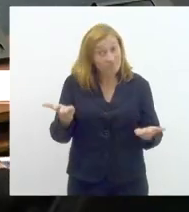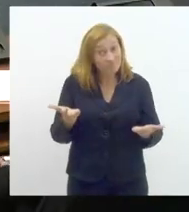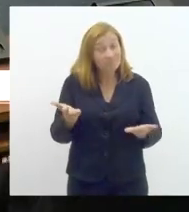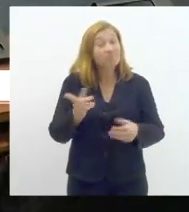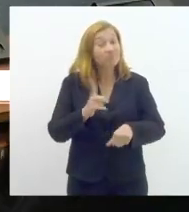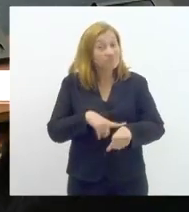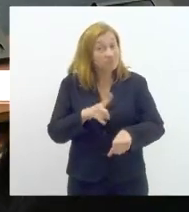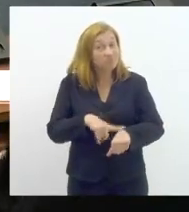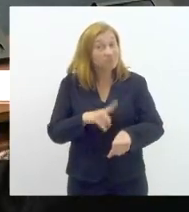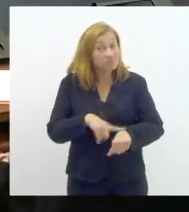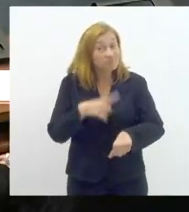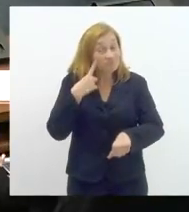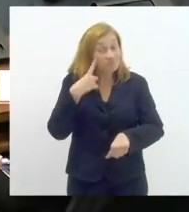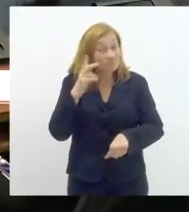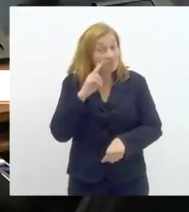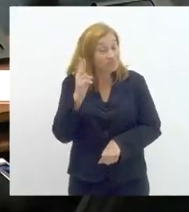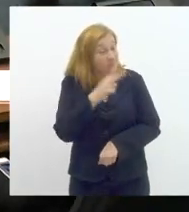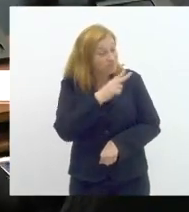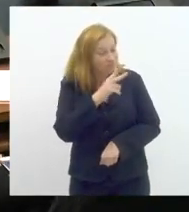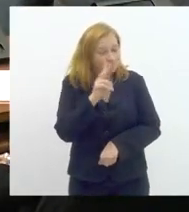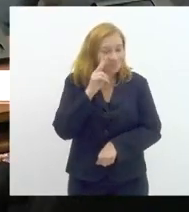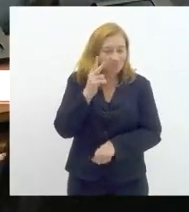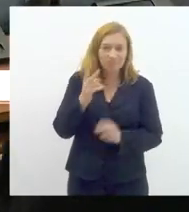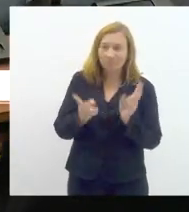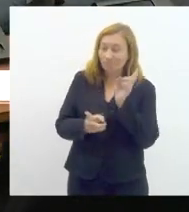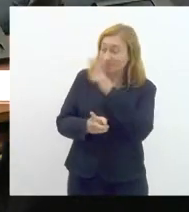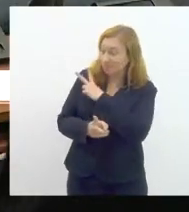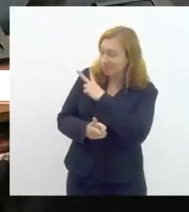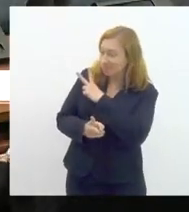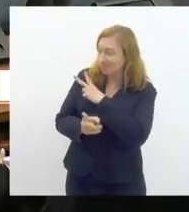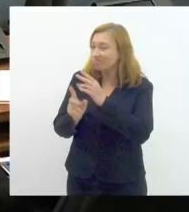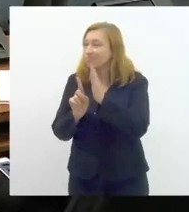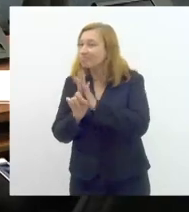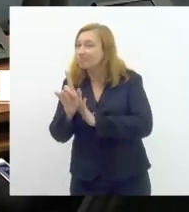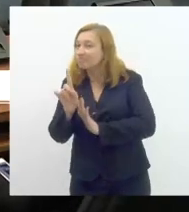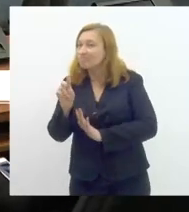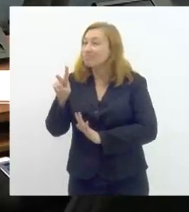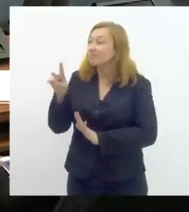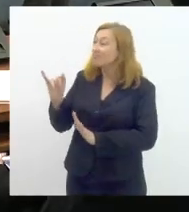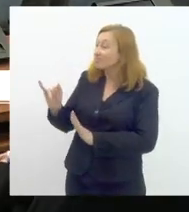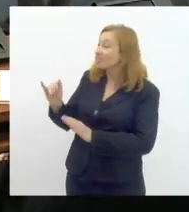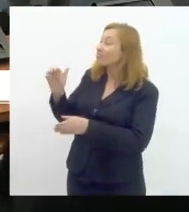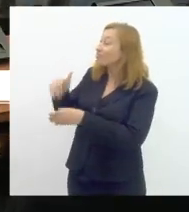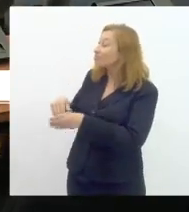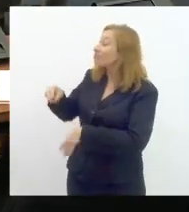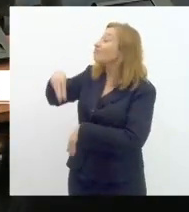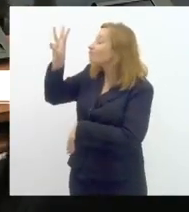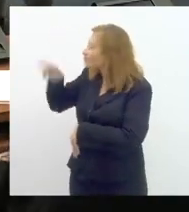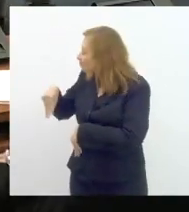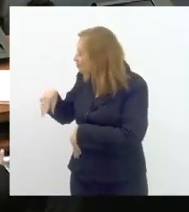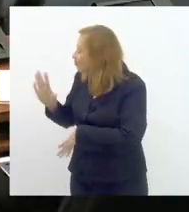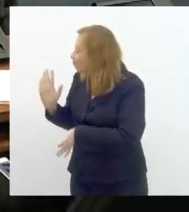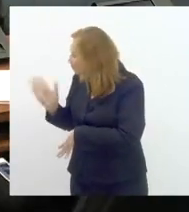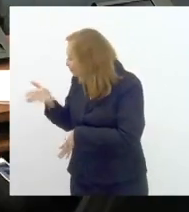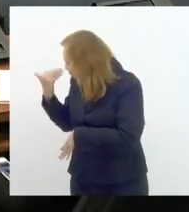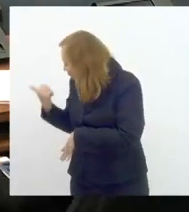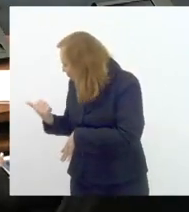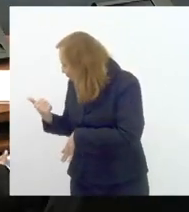é o momento que você olha para o lado, olha para o outro e pergunta, vai votar em quem? Já tem